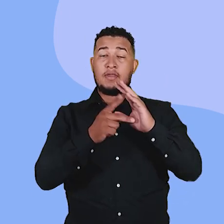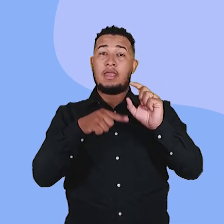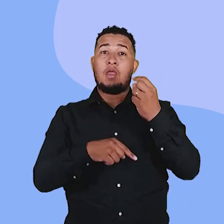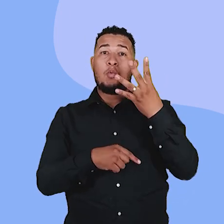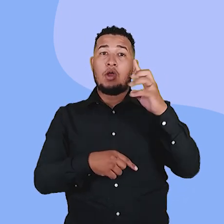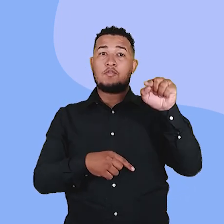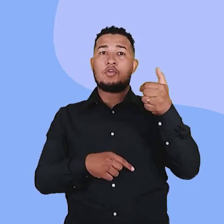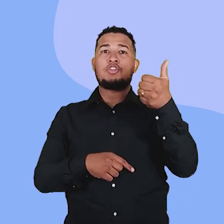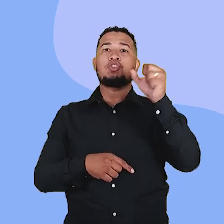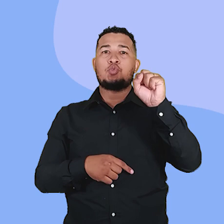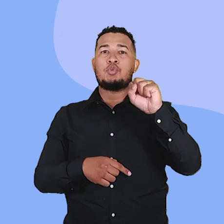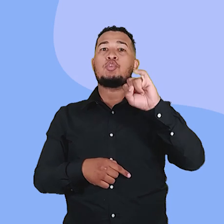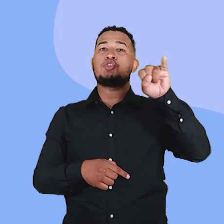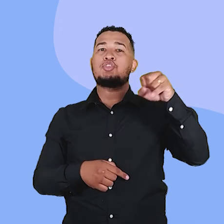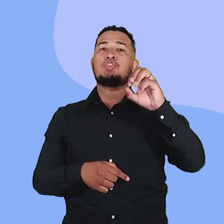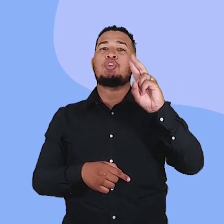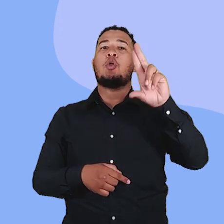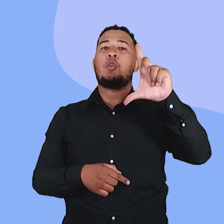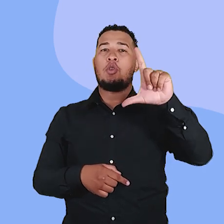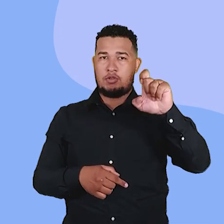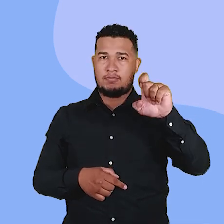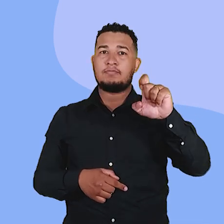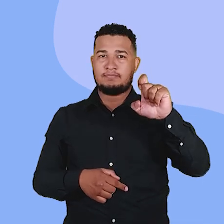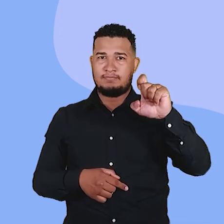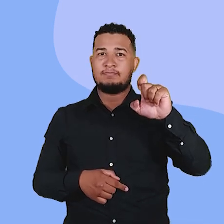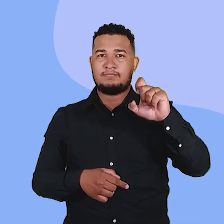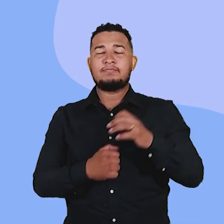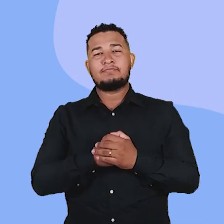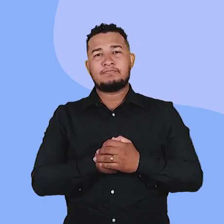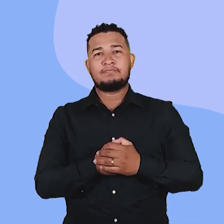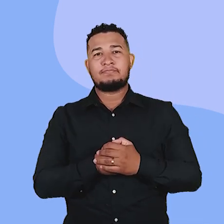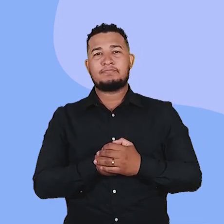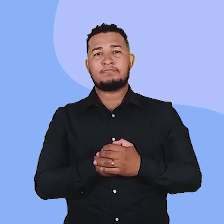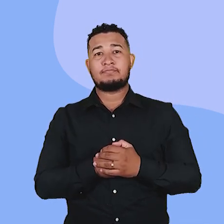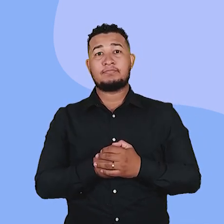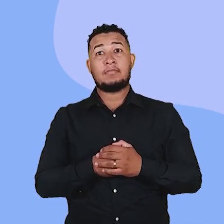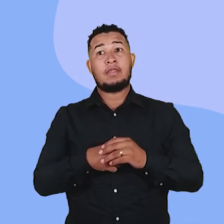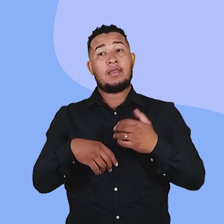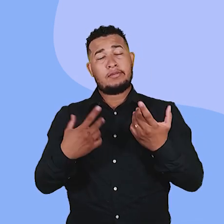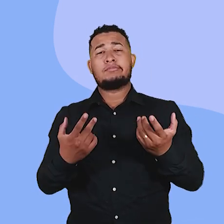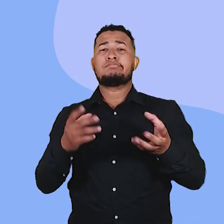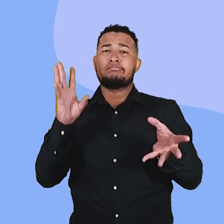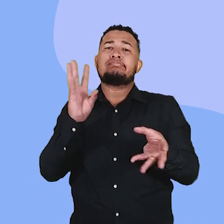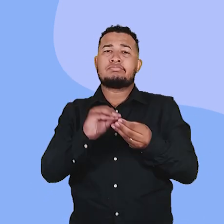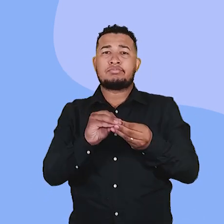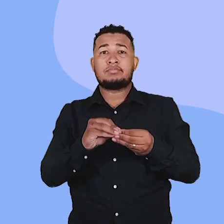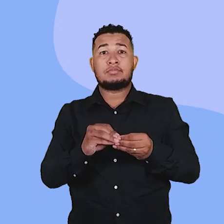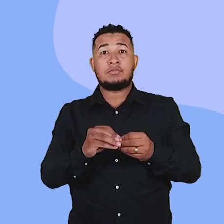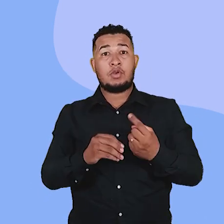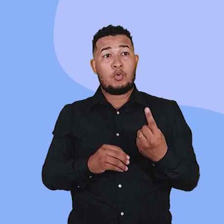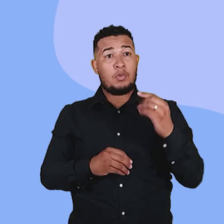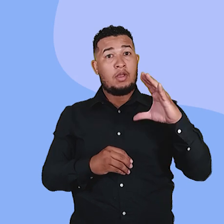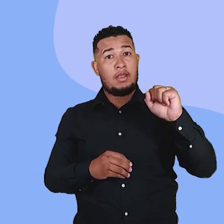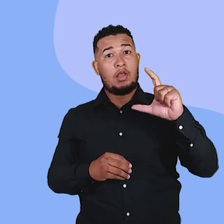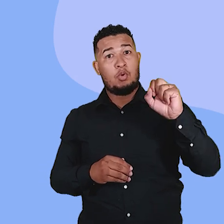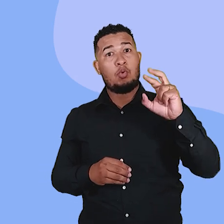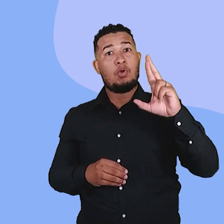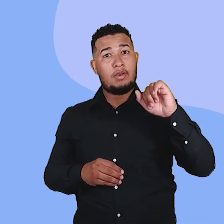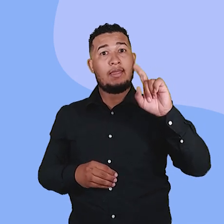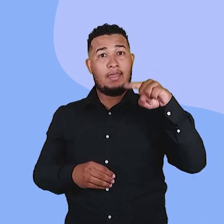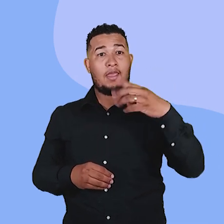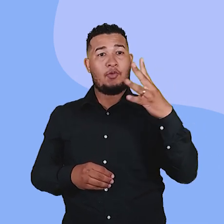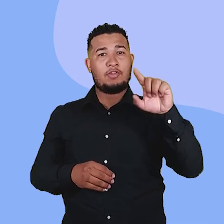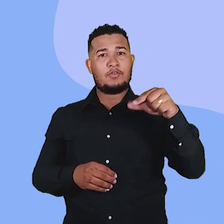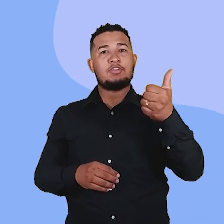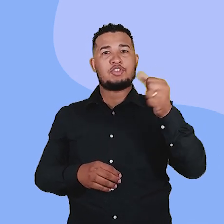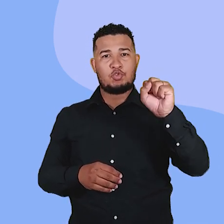4,1868 joule, que depois a gente vai abreviar para 4,18 ou 4,1. Enfim, uma caloria é igual a esse valor